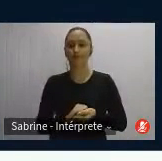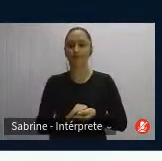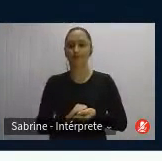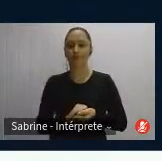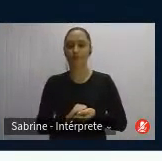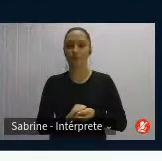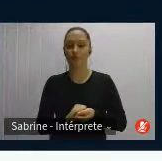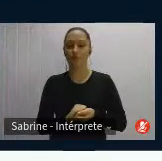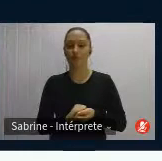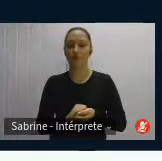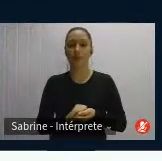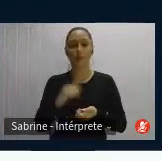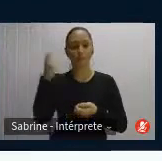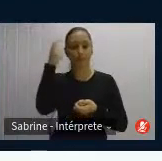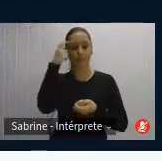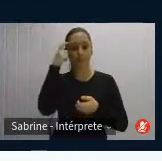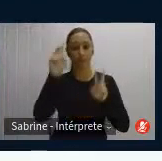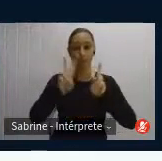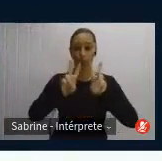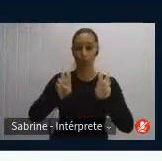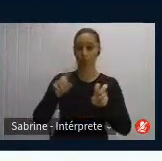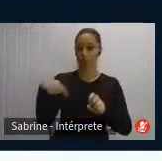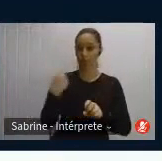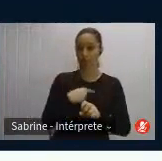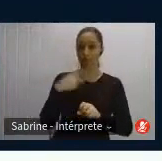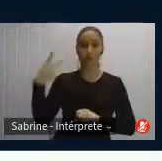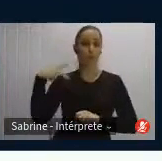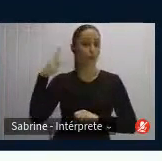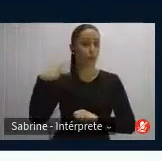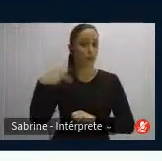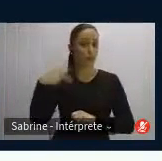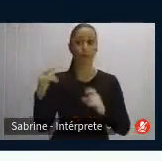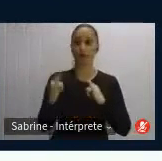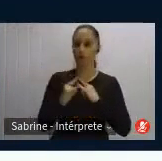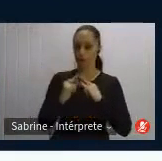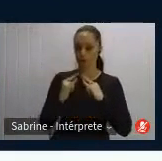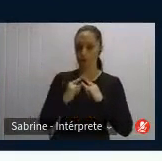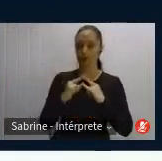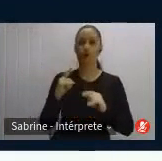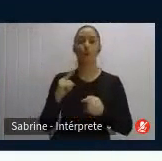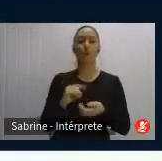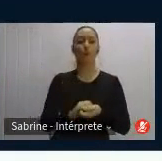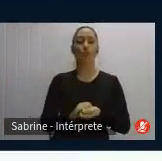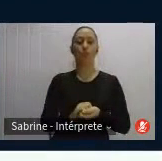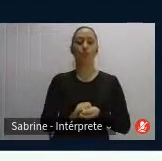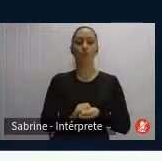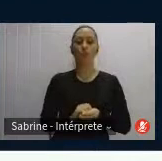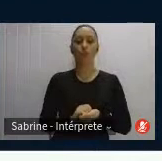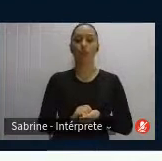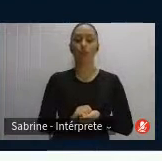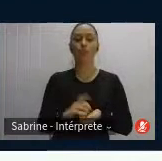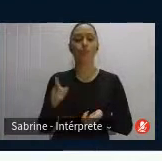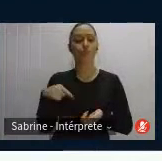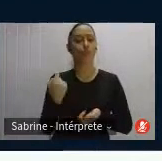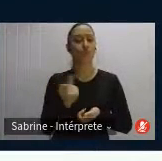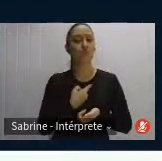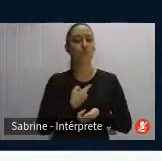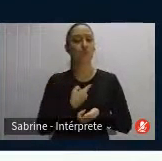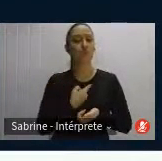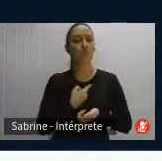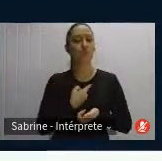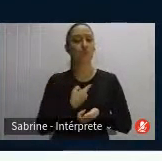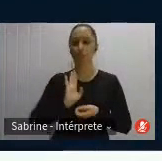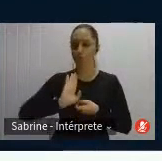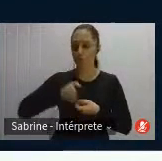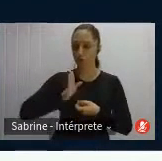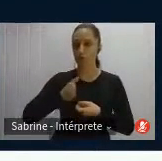nós temos, eu acho que nós estamos, né, muito adequados, né, a esse entendimento, né,